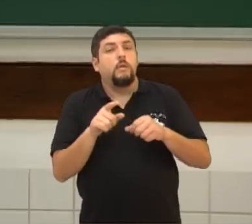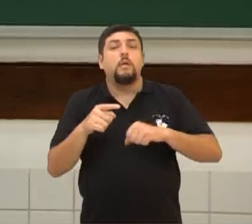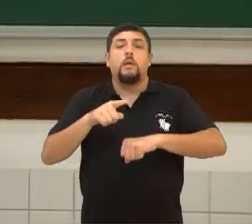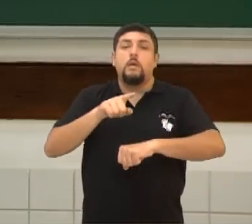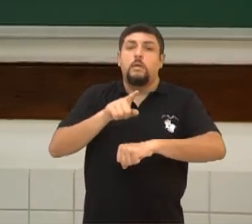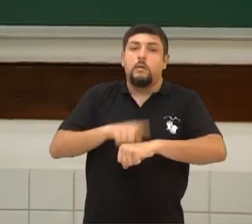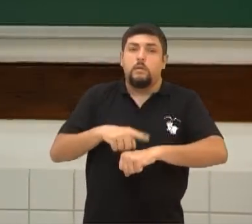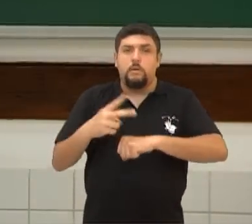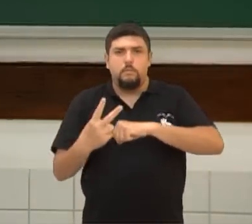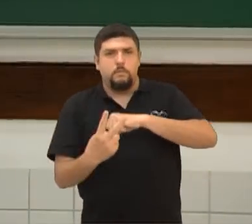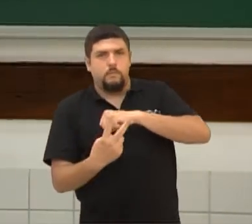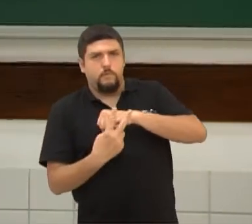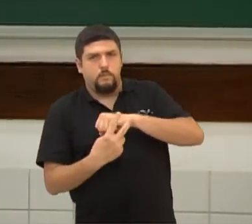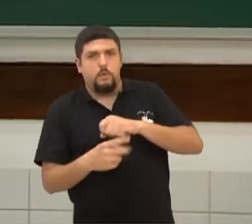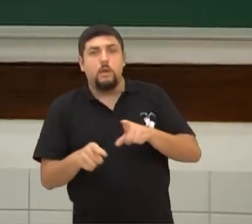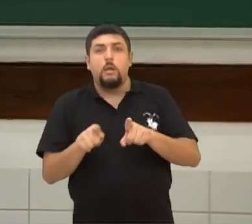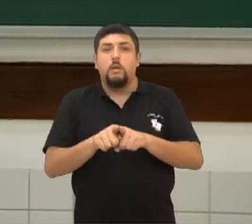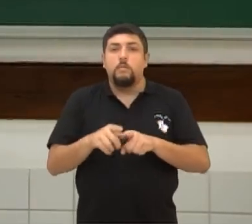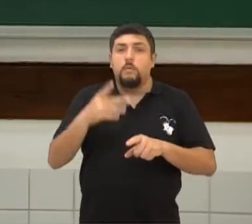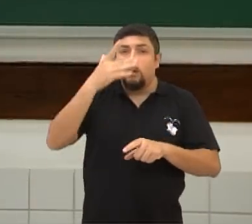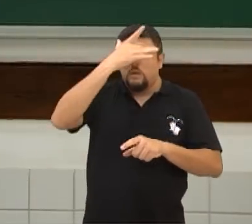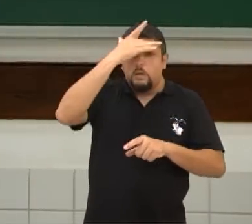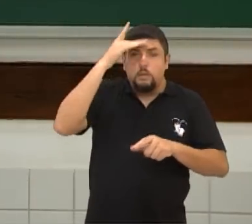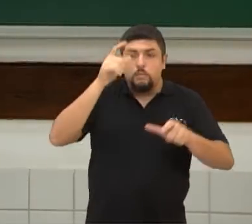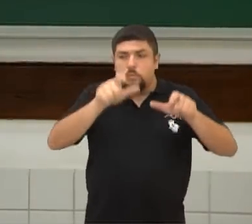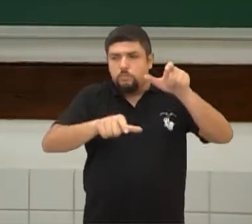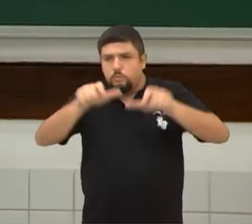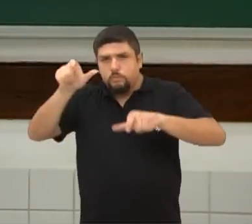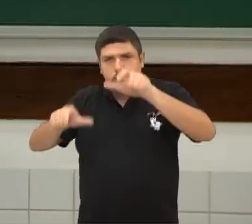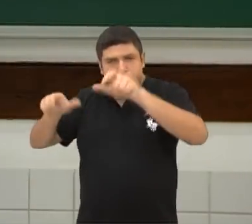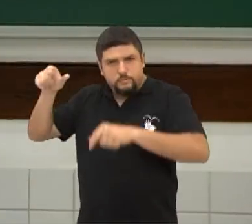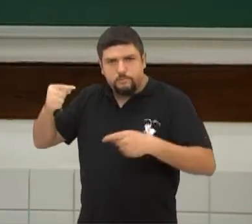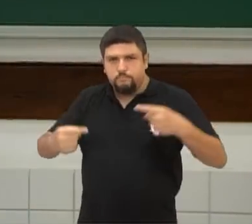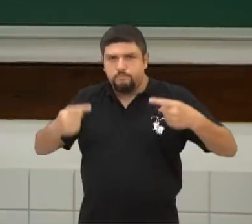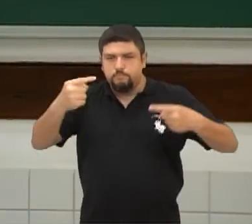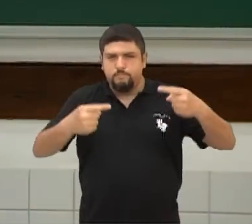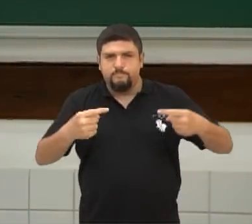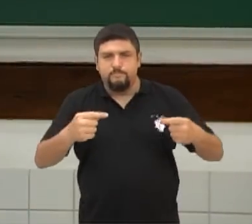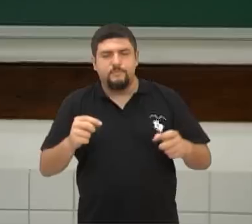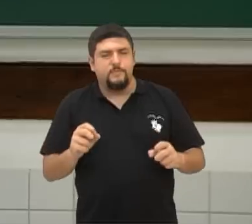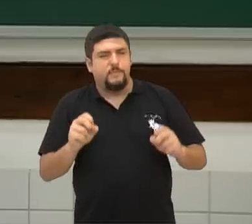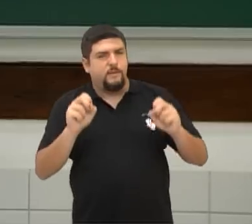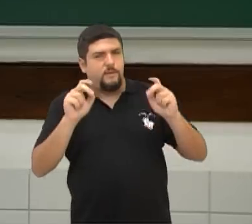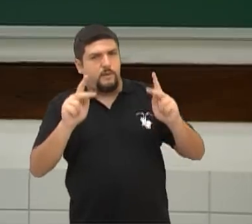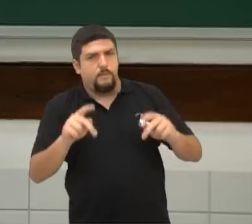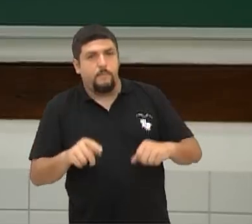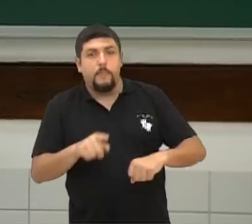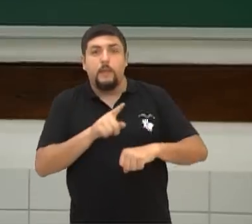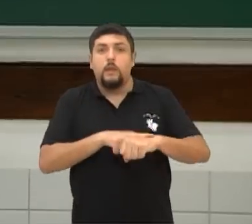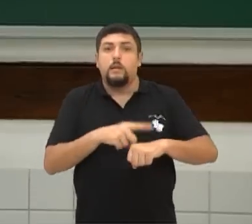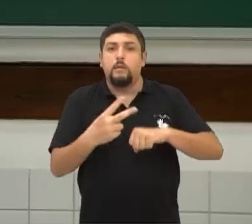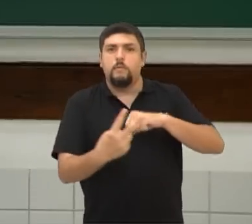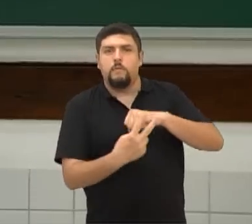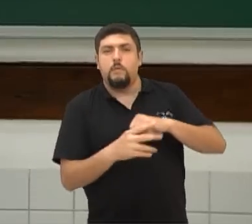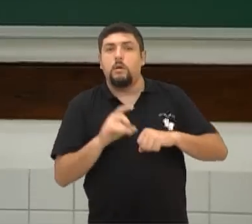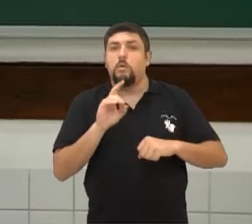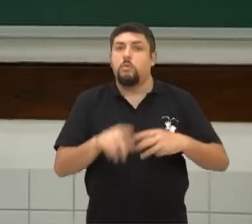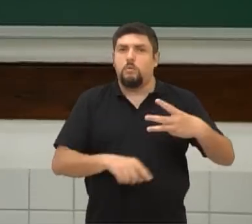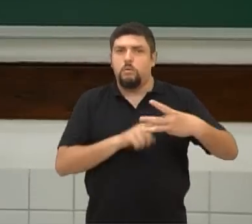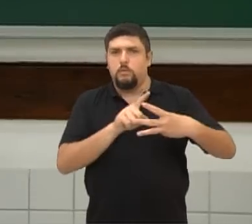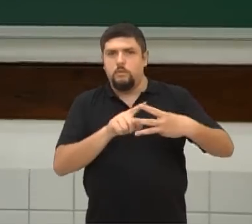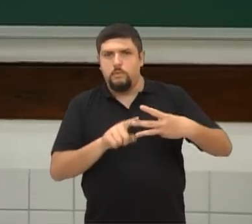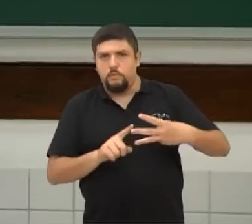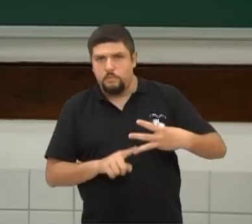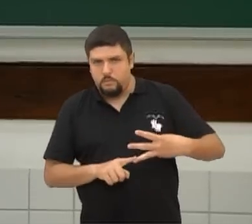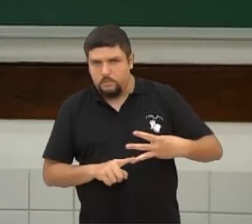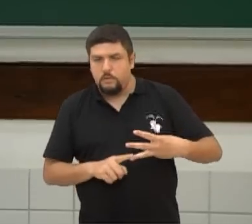tempo verbal e as pessoas do discurso, tá certo? Lembrando que o tempo verbal são só 3